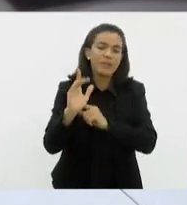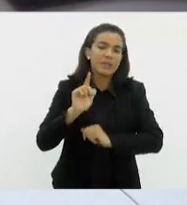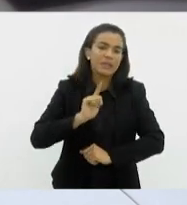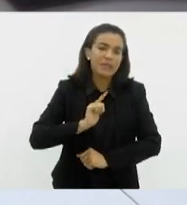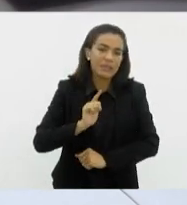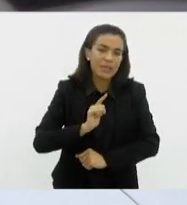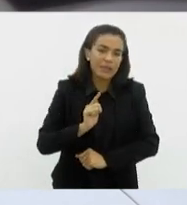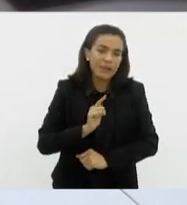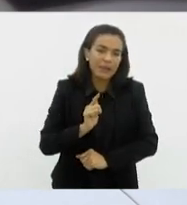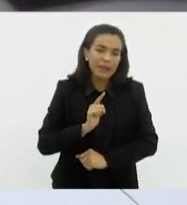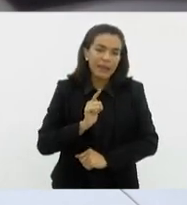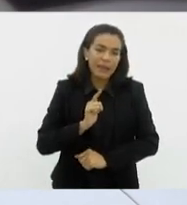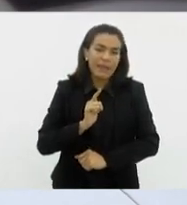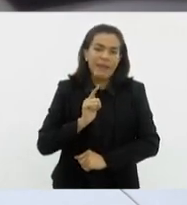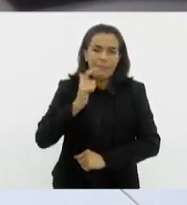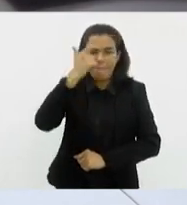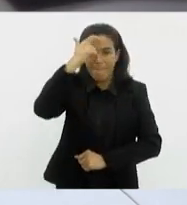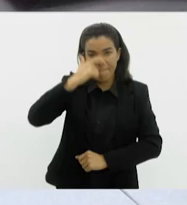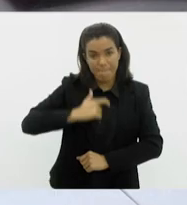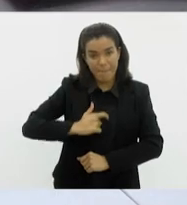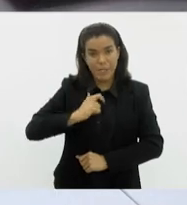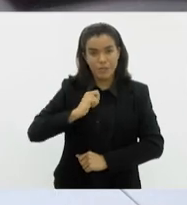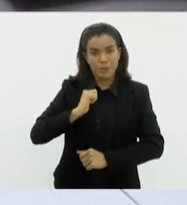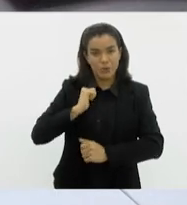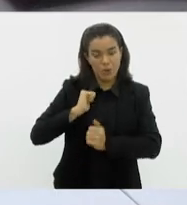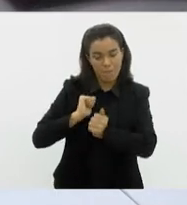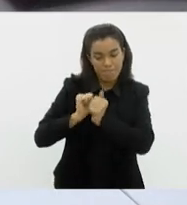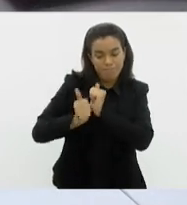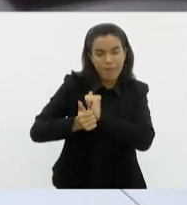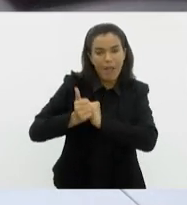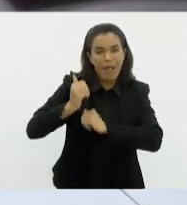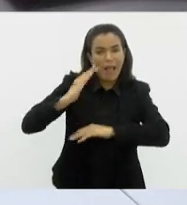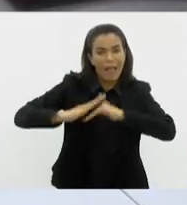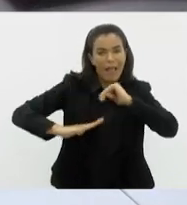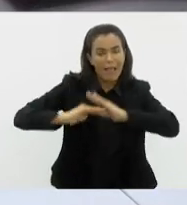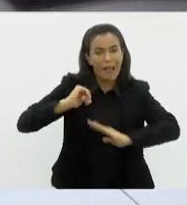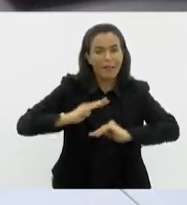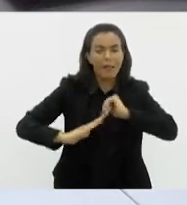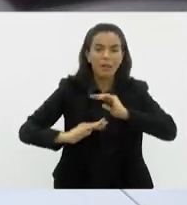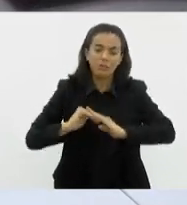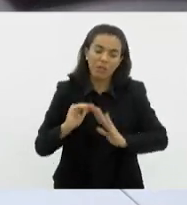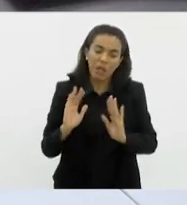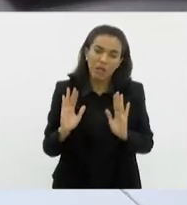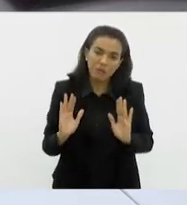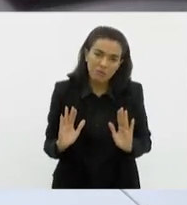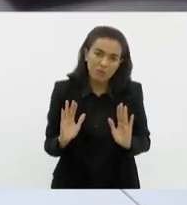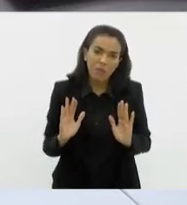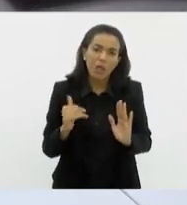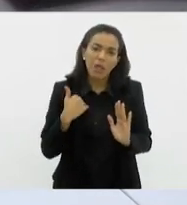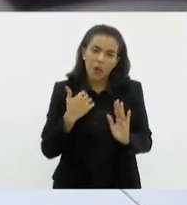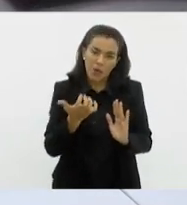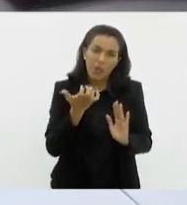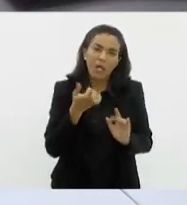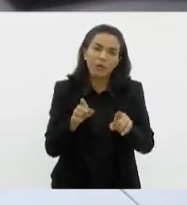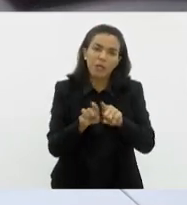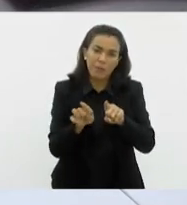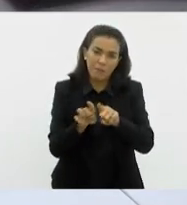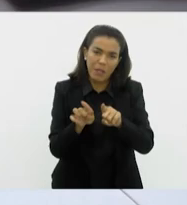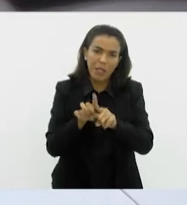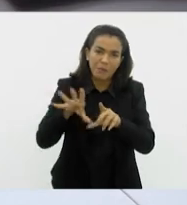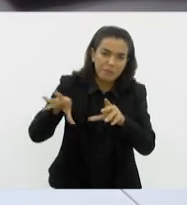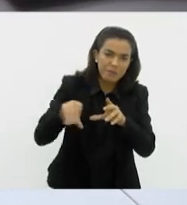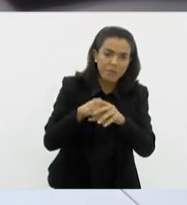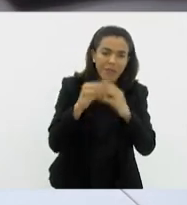possuem, não é, atletas com essa prática esportiva. Então, também quero o pedido de vista,